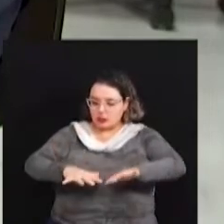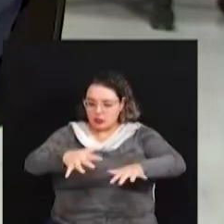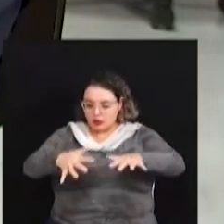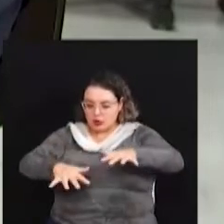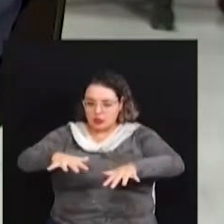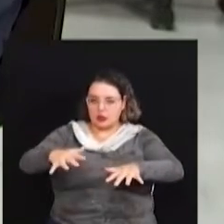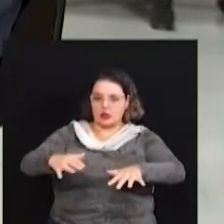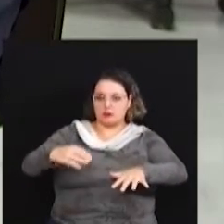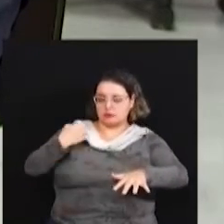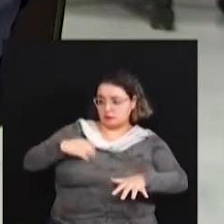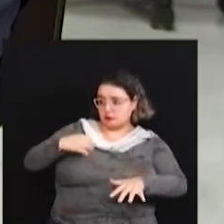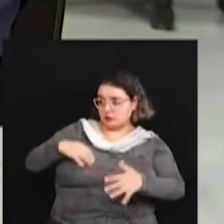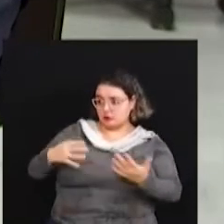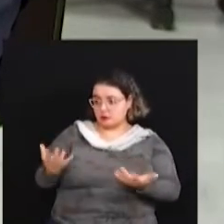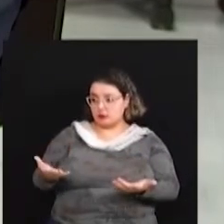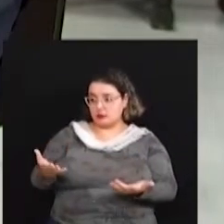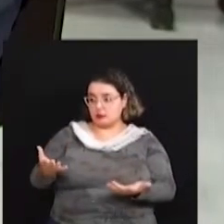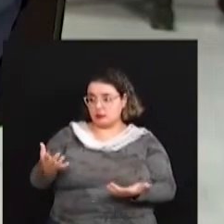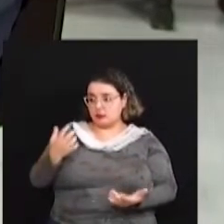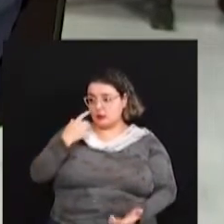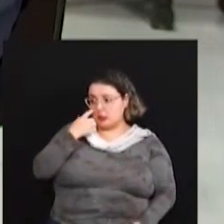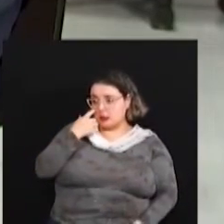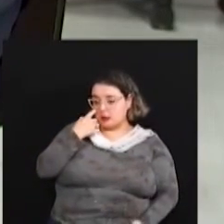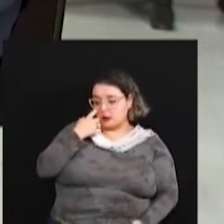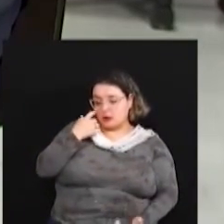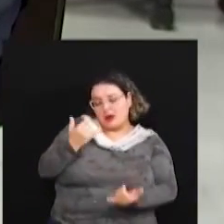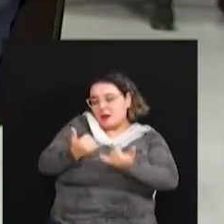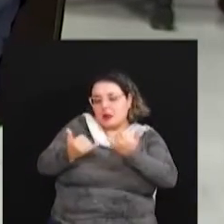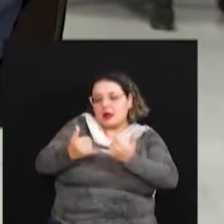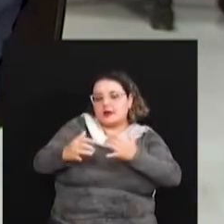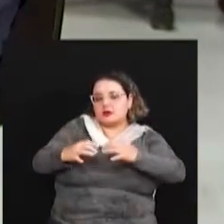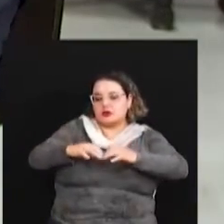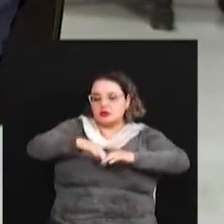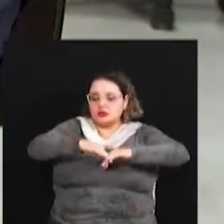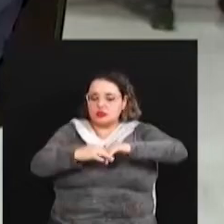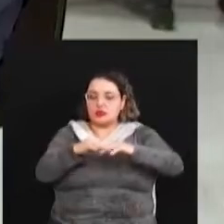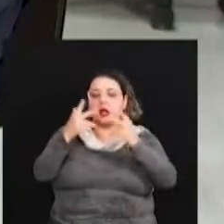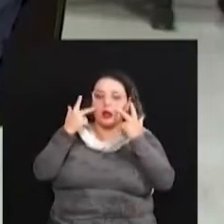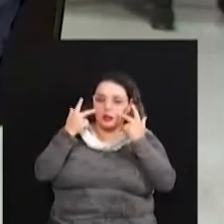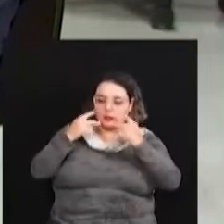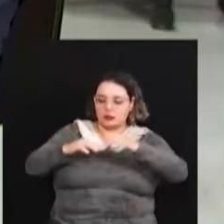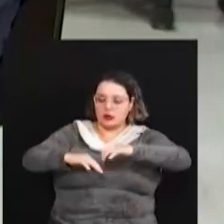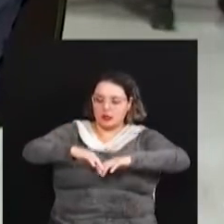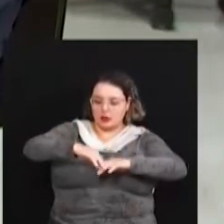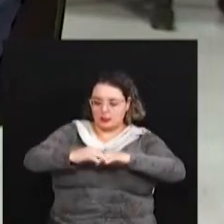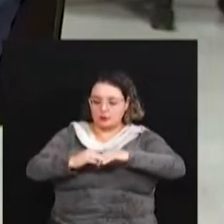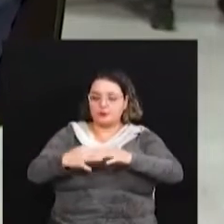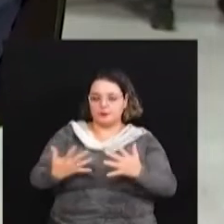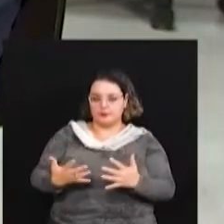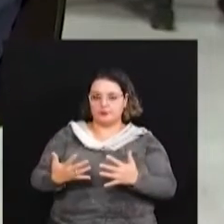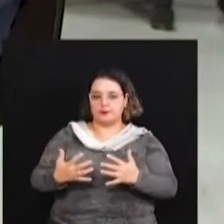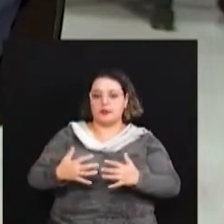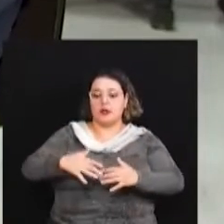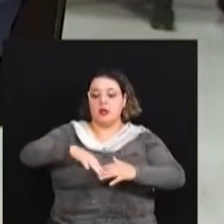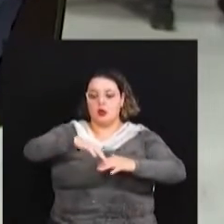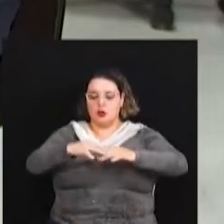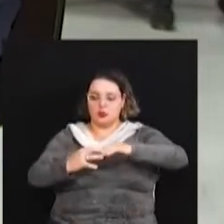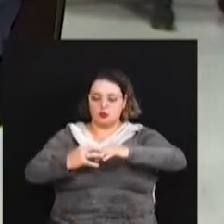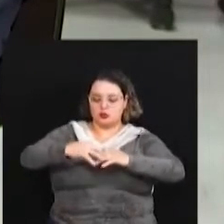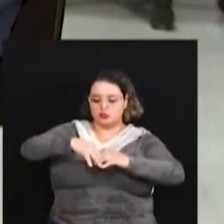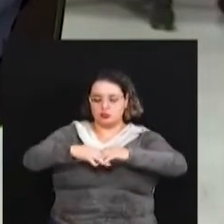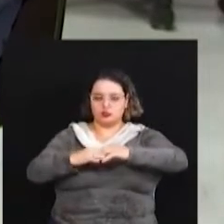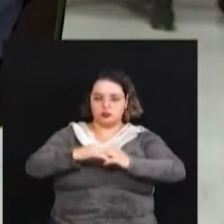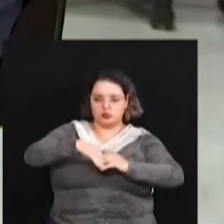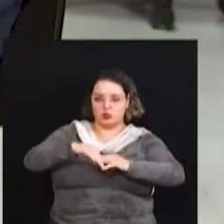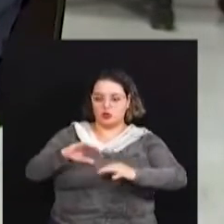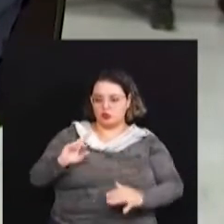que ocorreu na Argentina foi uma parte da movimentação natural dessas placas. Isso. Nessas zonas sísmicas, na Argentina